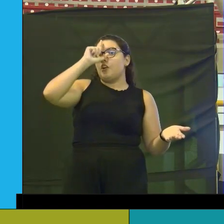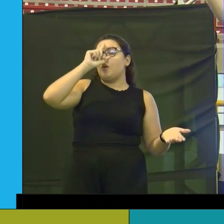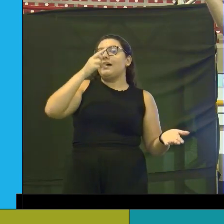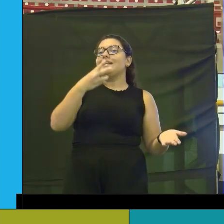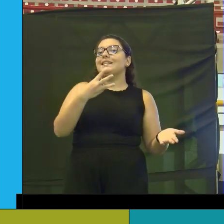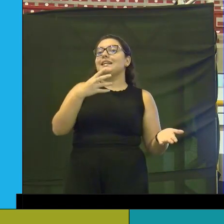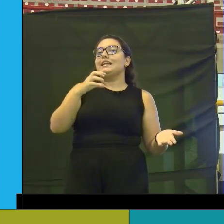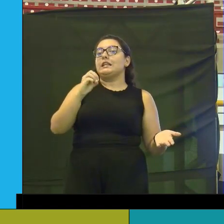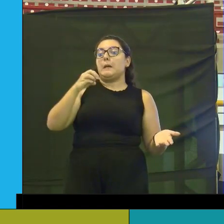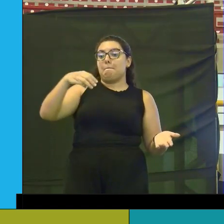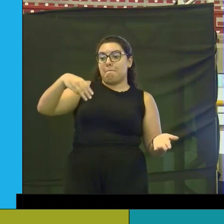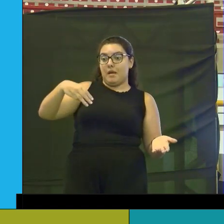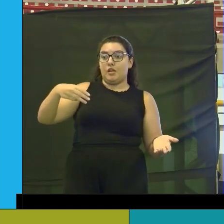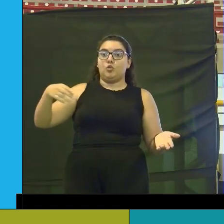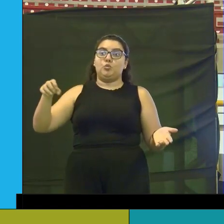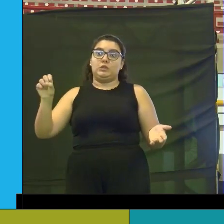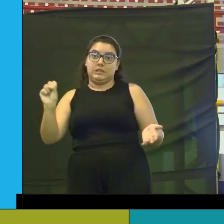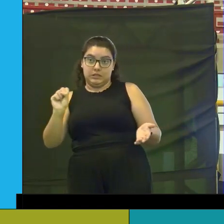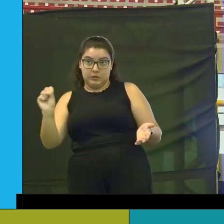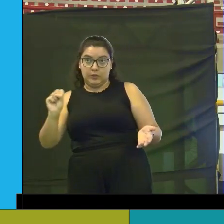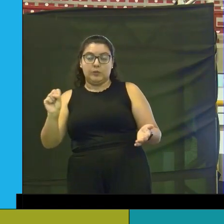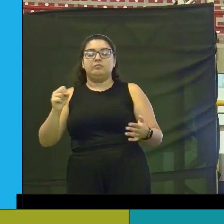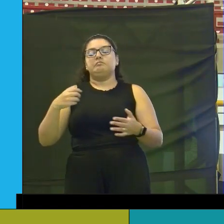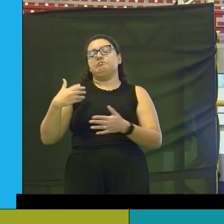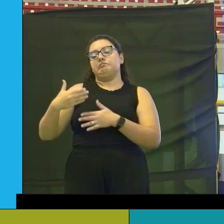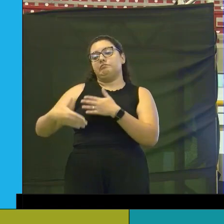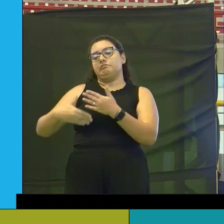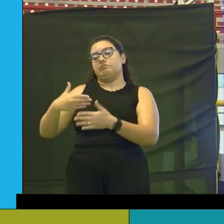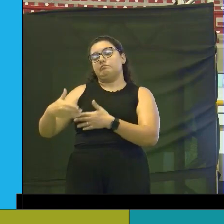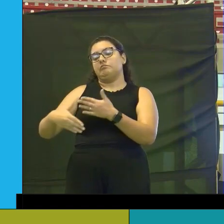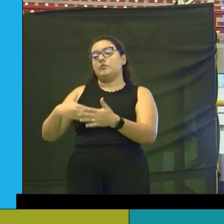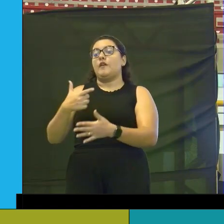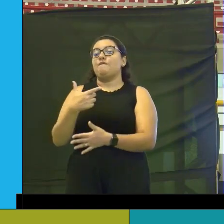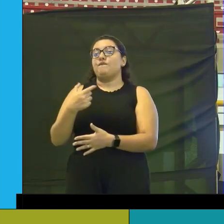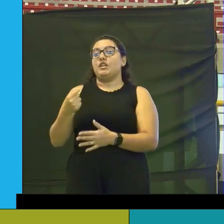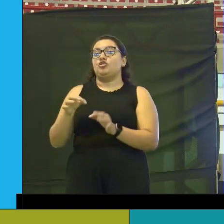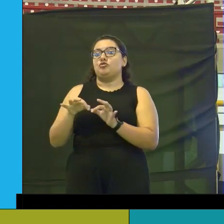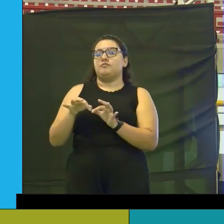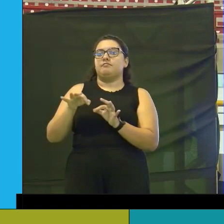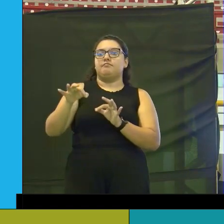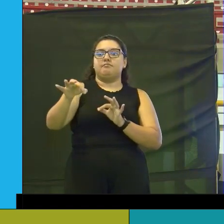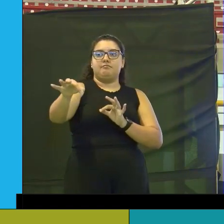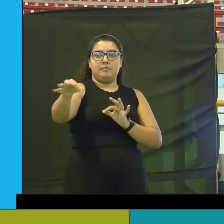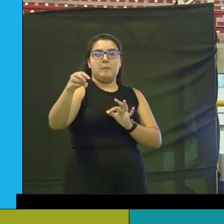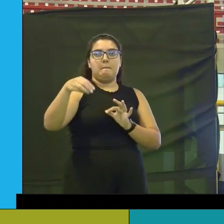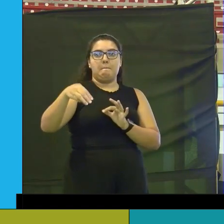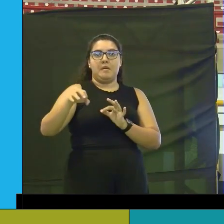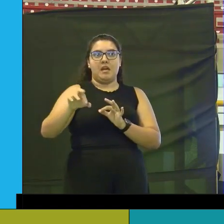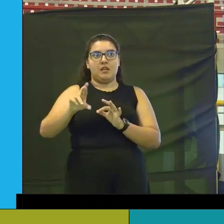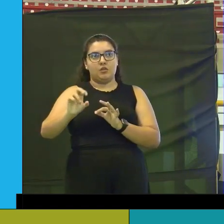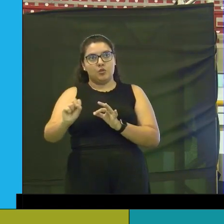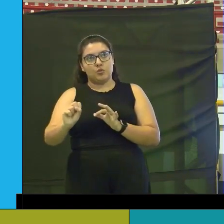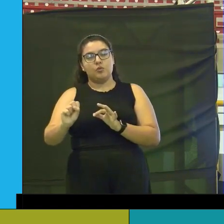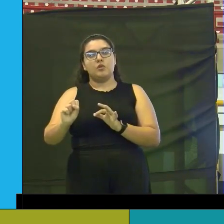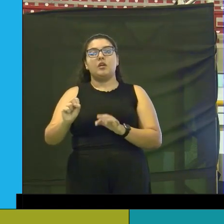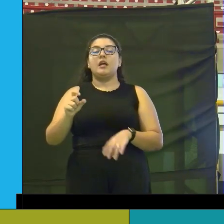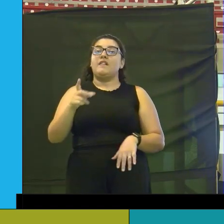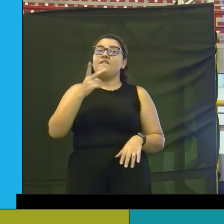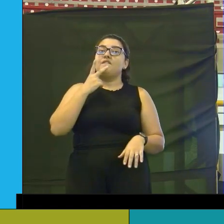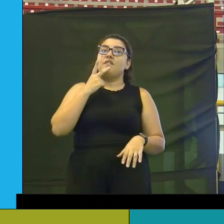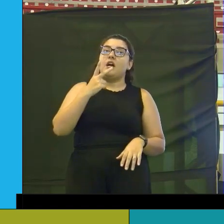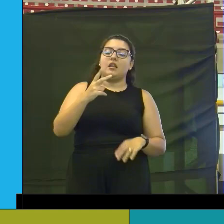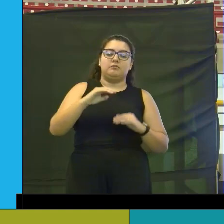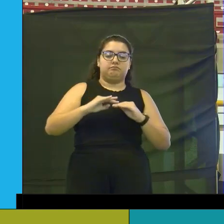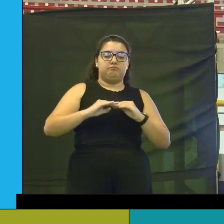por segundo ao longo dos 20 metros. Ele está ou não deixando claro que